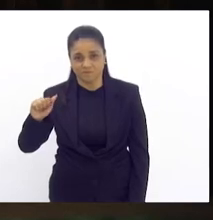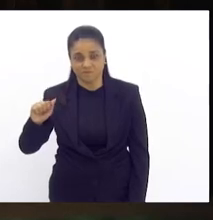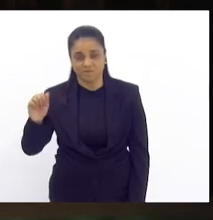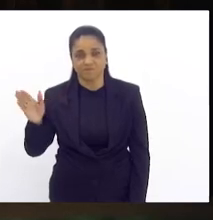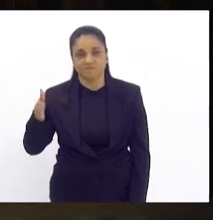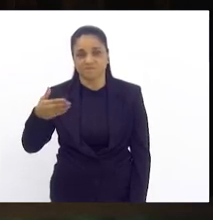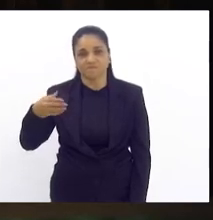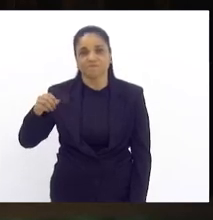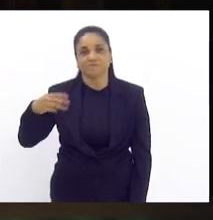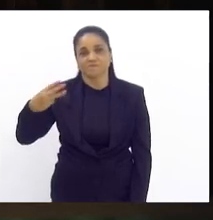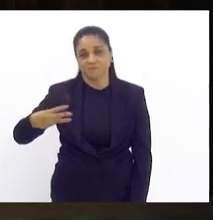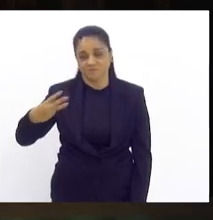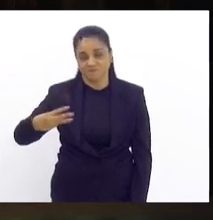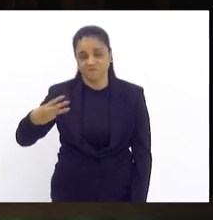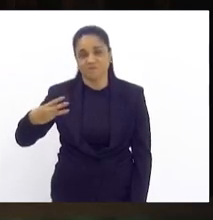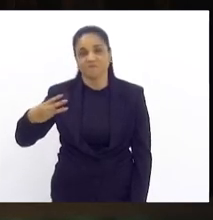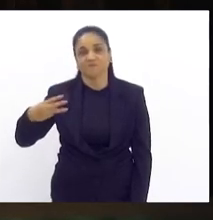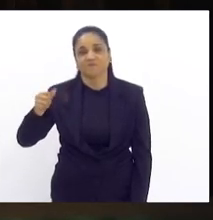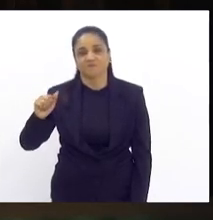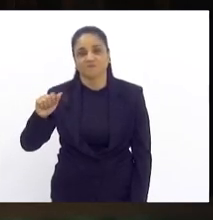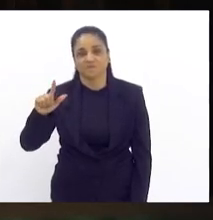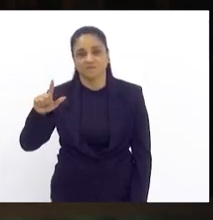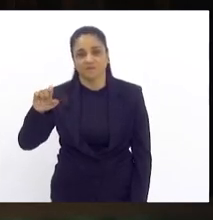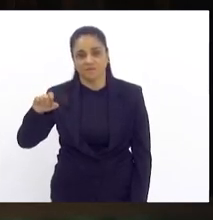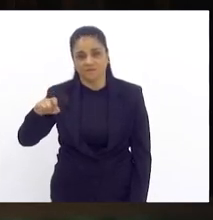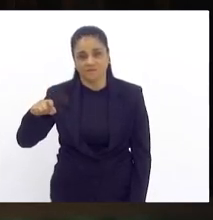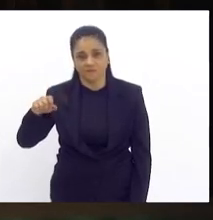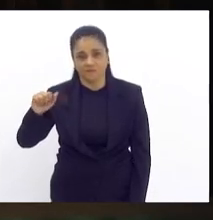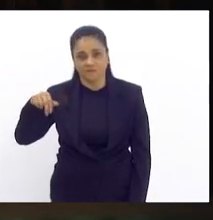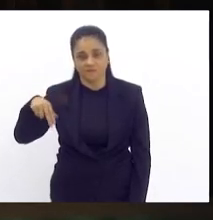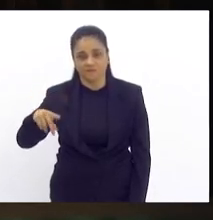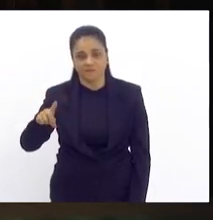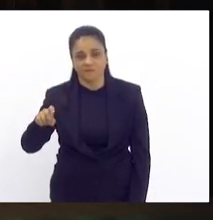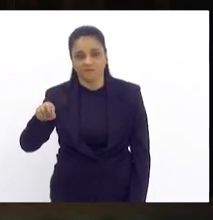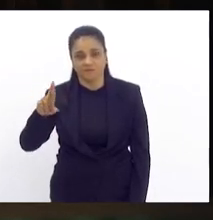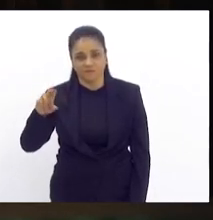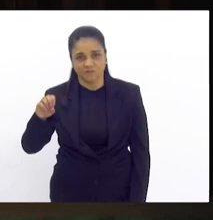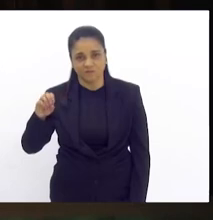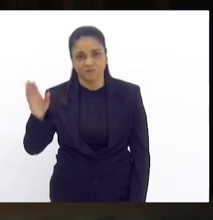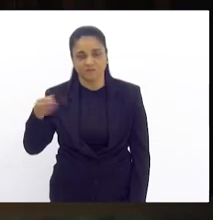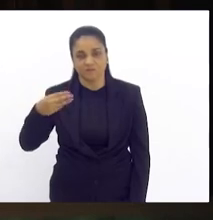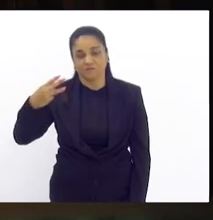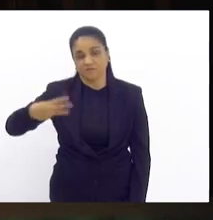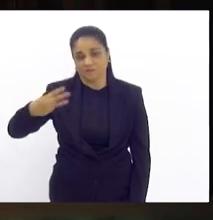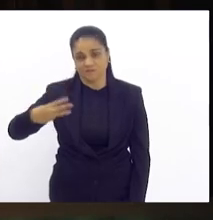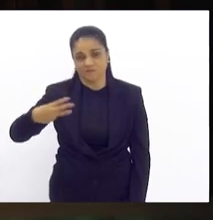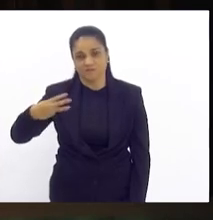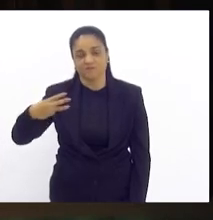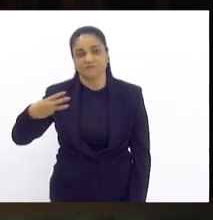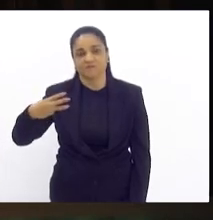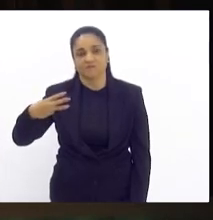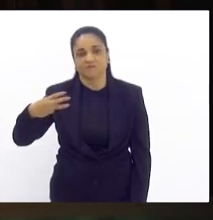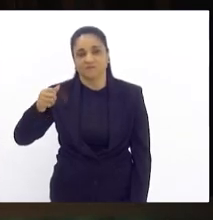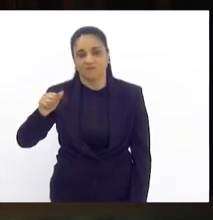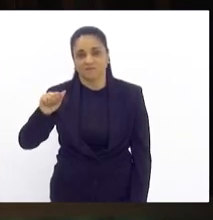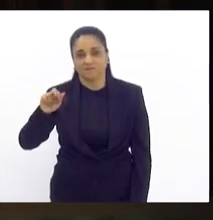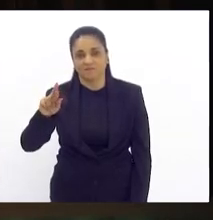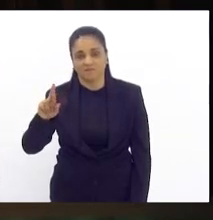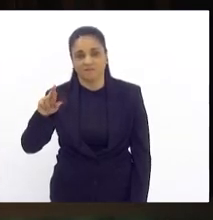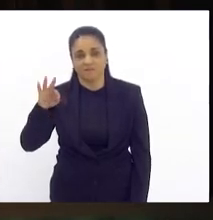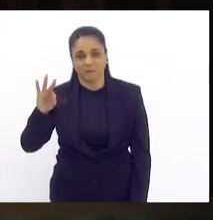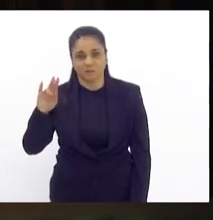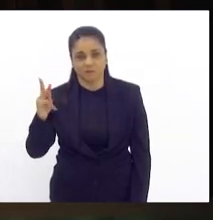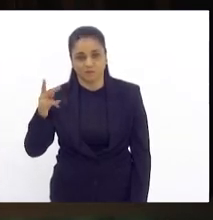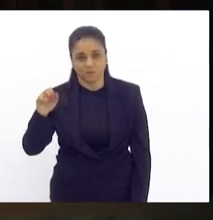Conrado. Terceiro Sargento Alexandre Dias Bilo. Terceiro Sargento Arthur Luiz da